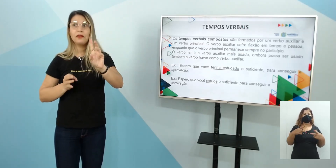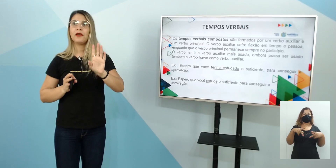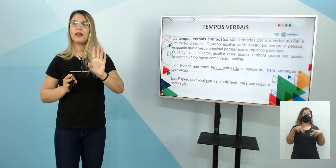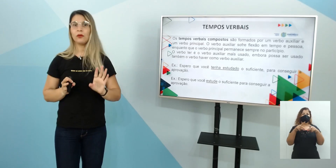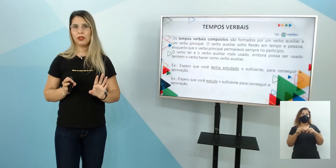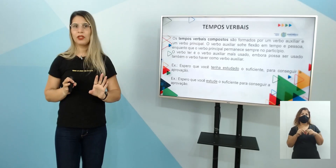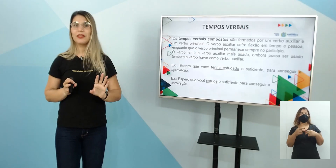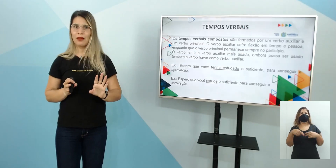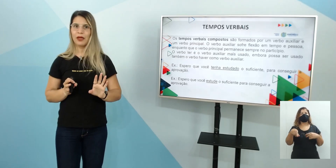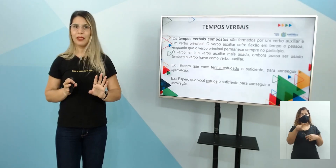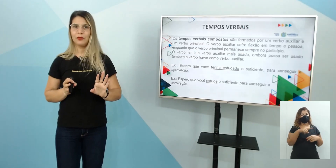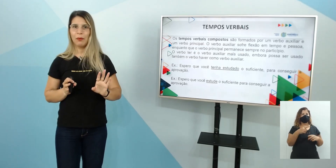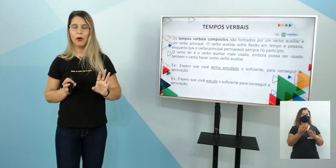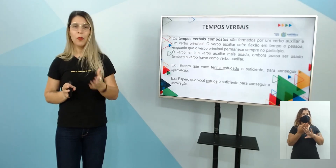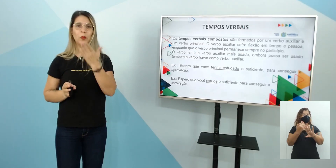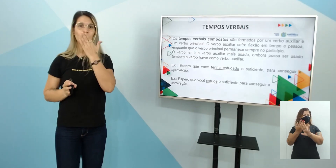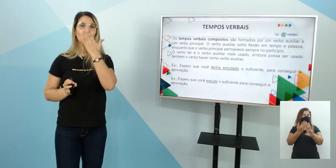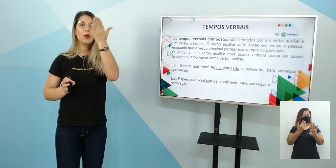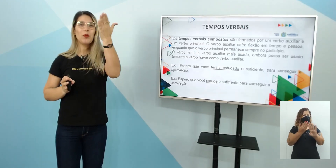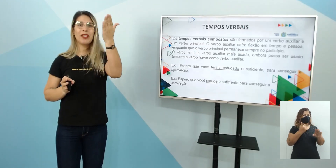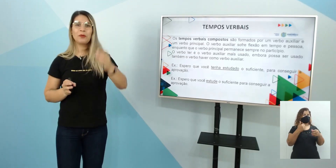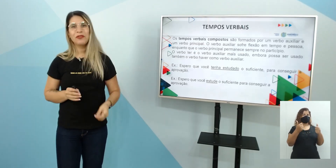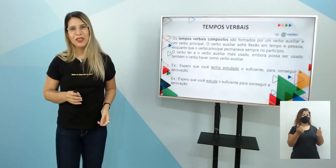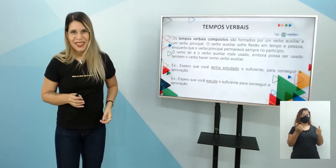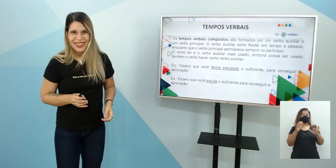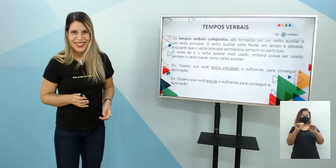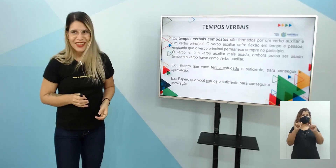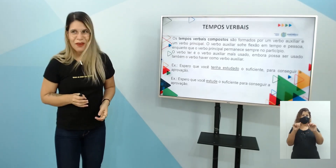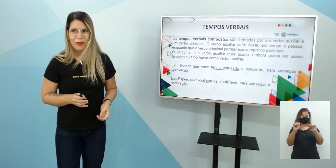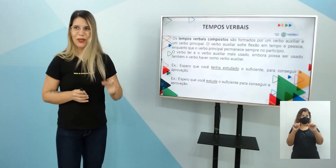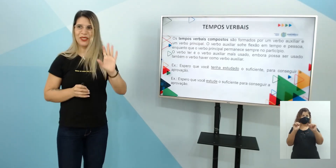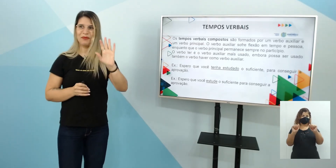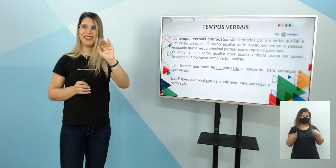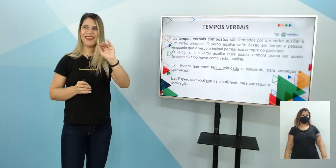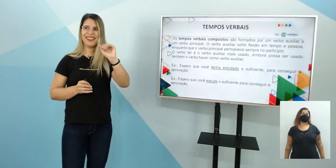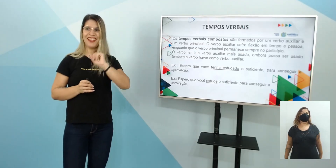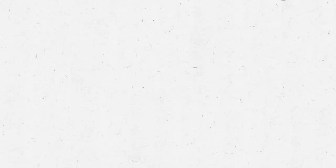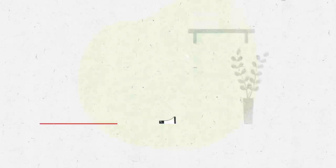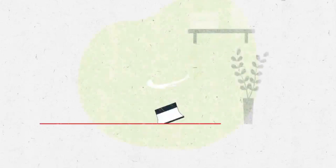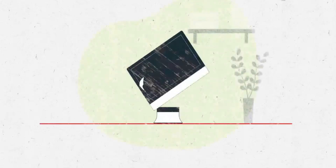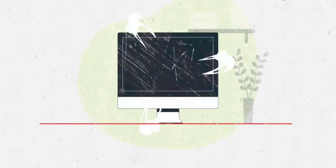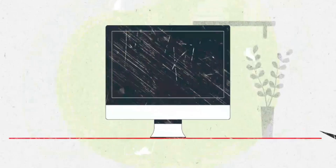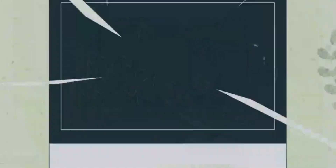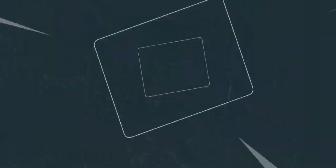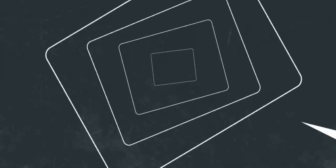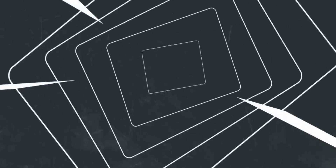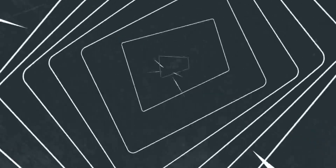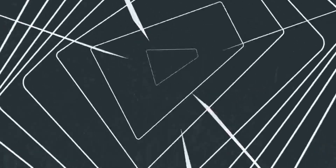e ficar com distanciamento, tá bom? Beijo para vocês e até a próxima. Tchau, tchau!